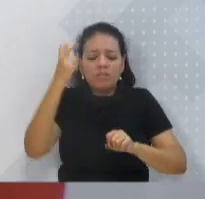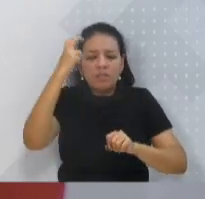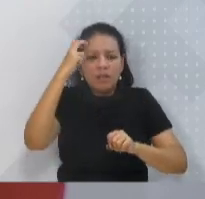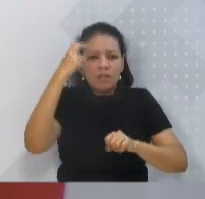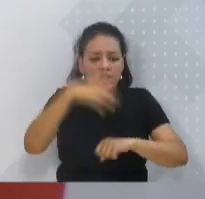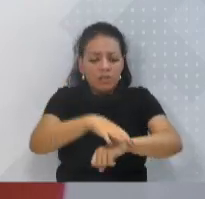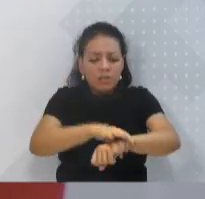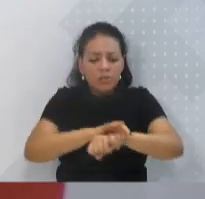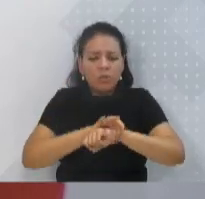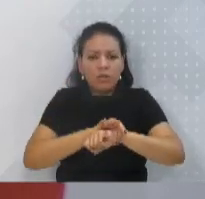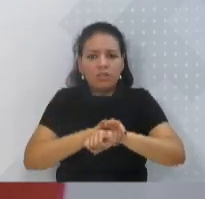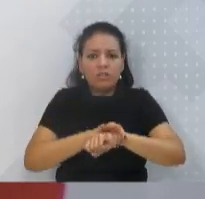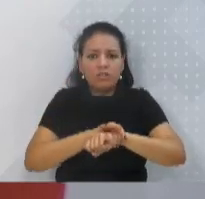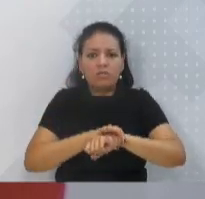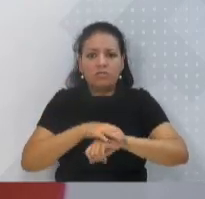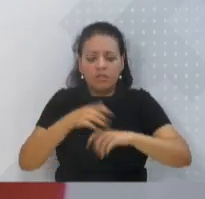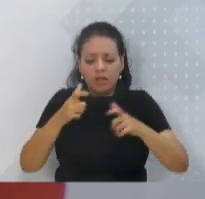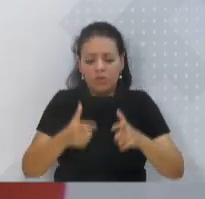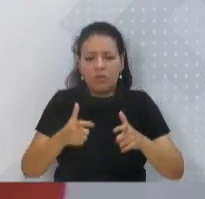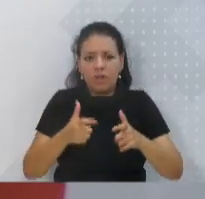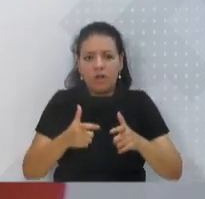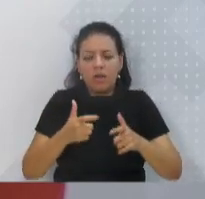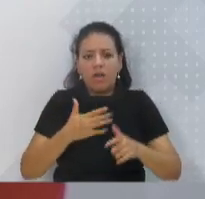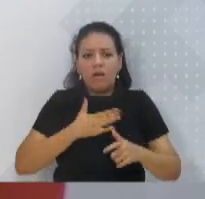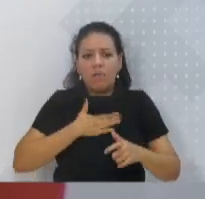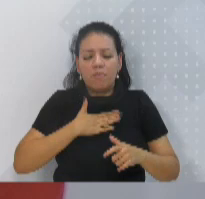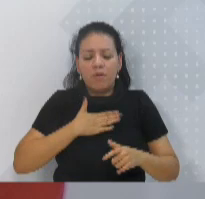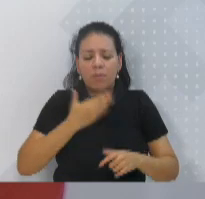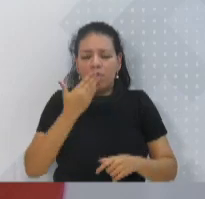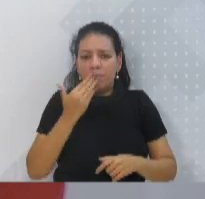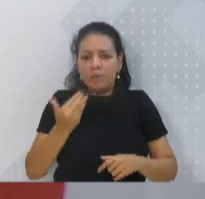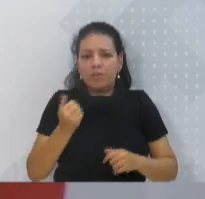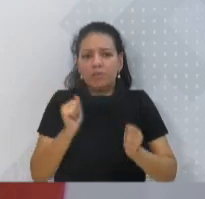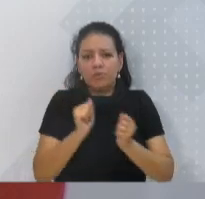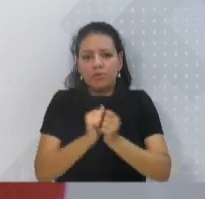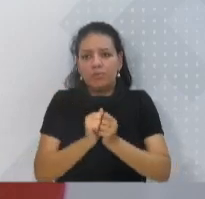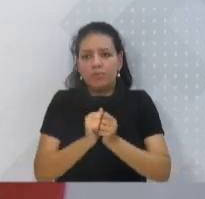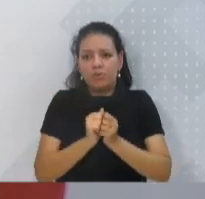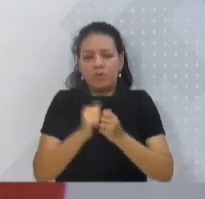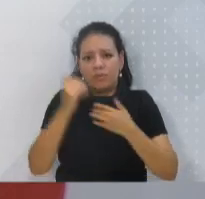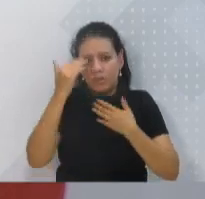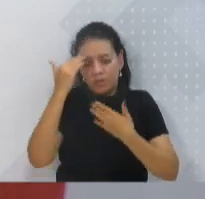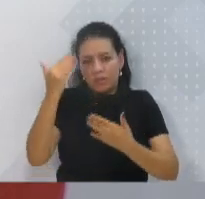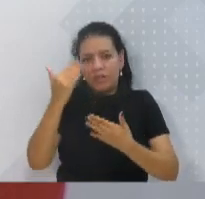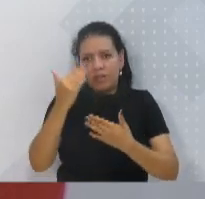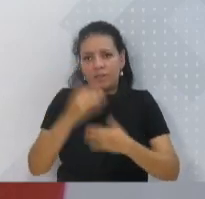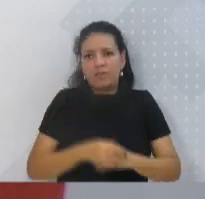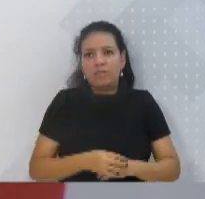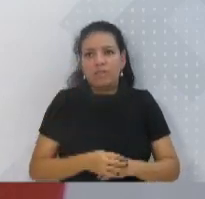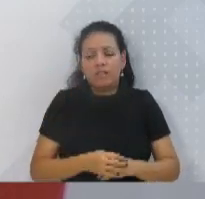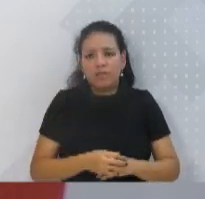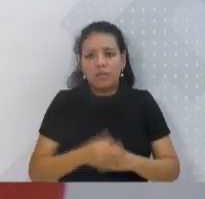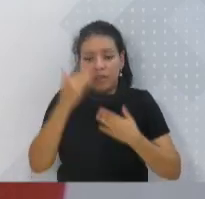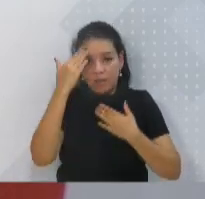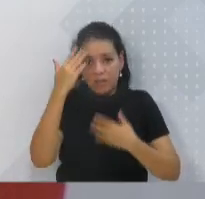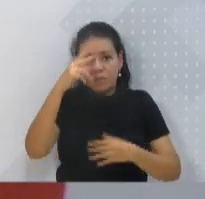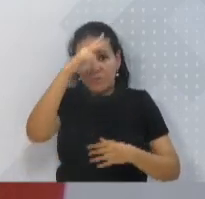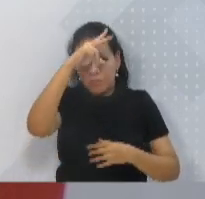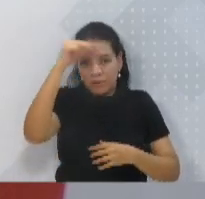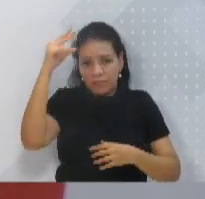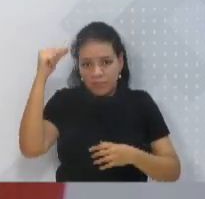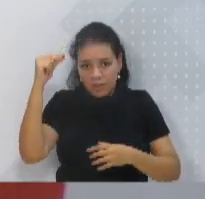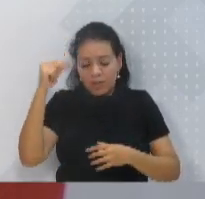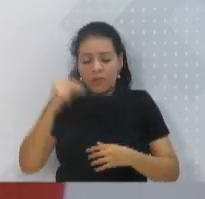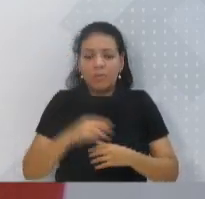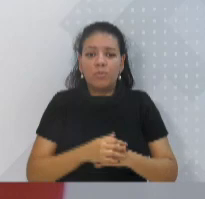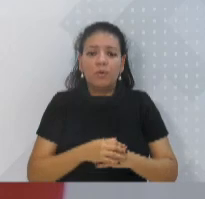ali naquela pista de rolamento. Fica aqui a minha solicitação junto ao Executivo. E agradecer ao prefeito Mário,